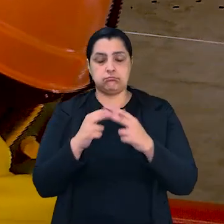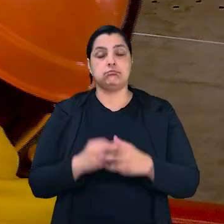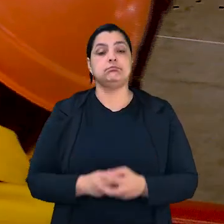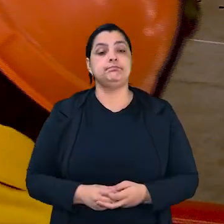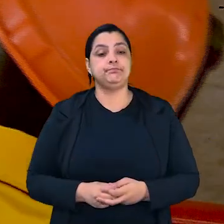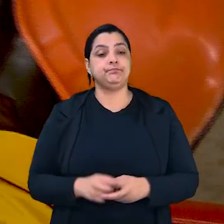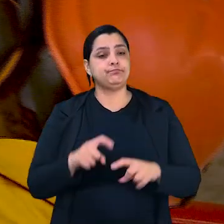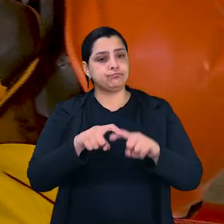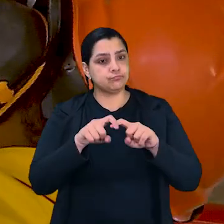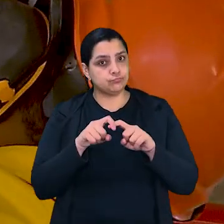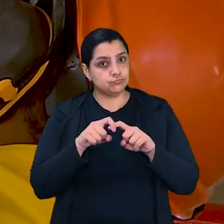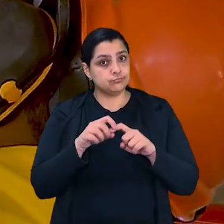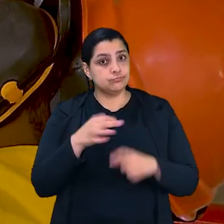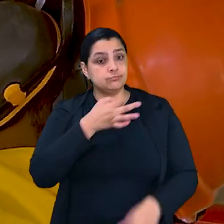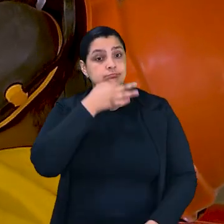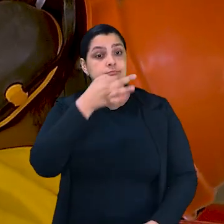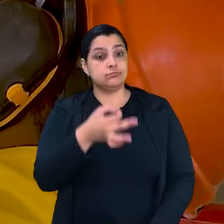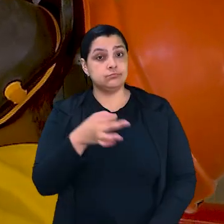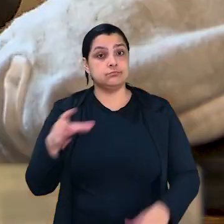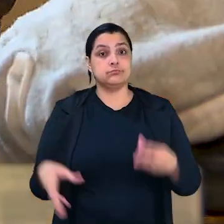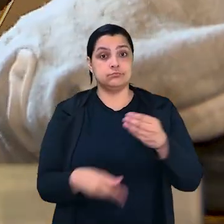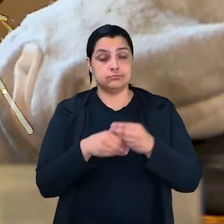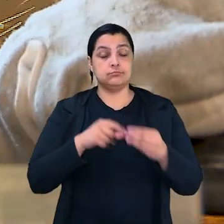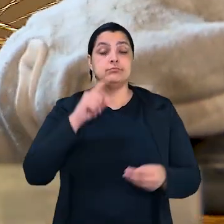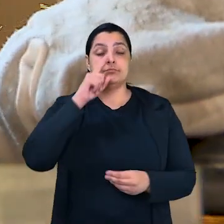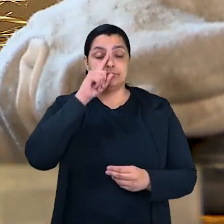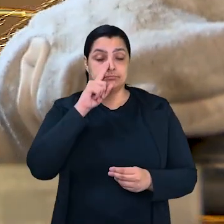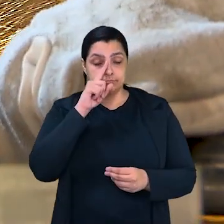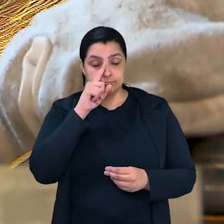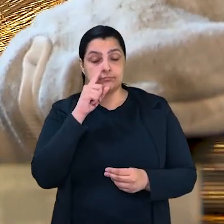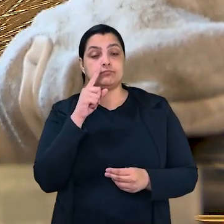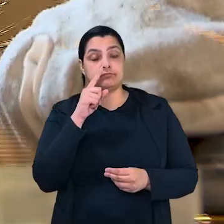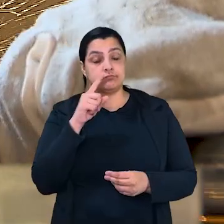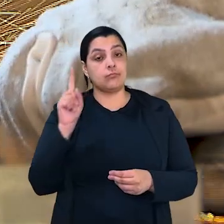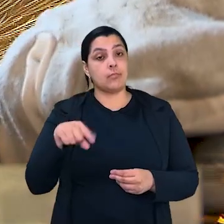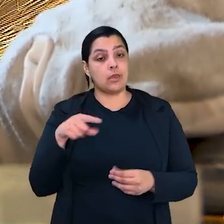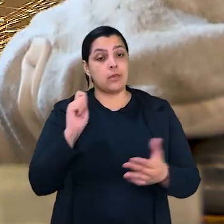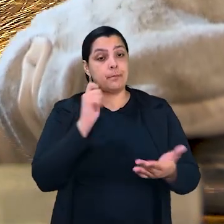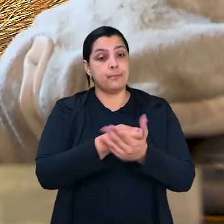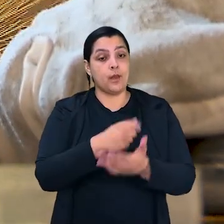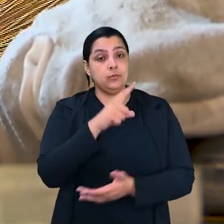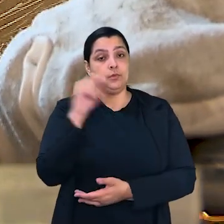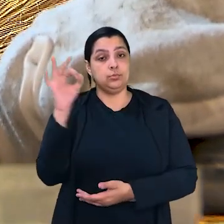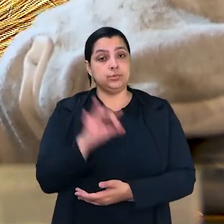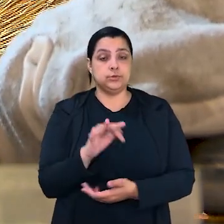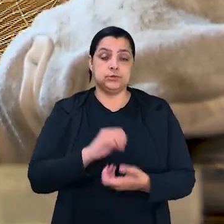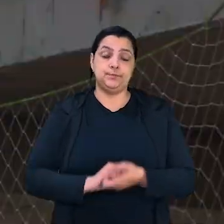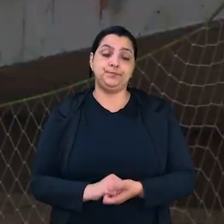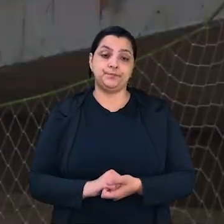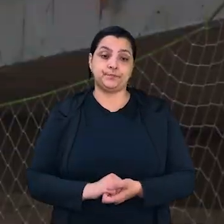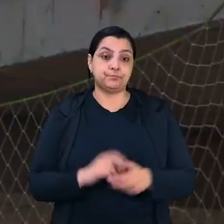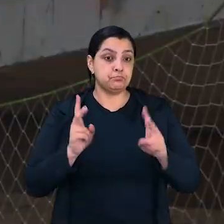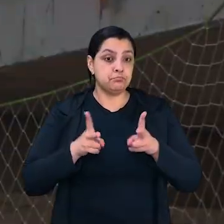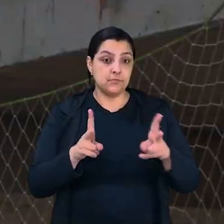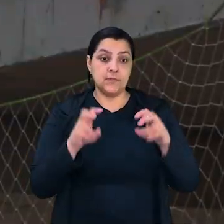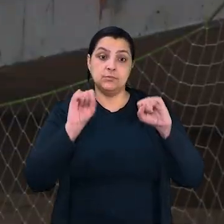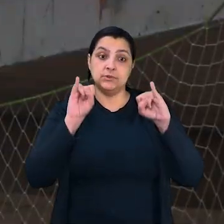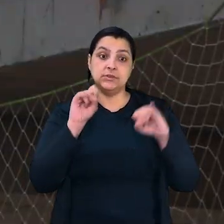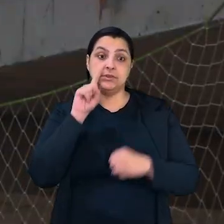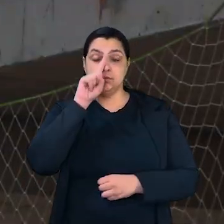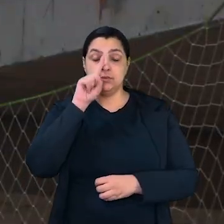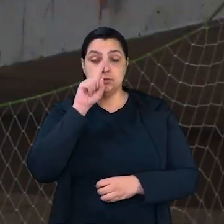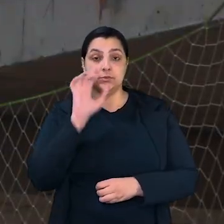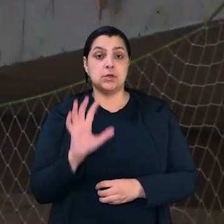reparos e manutenção. Por isso, argumentou que o adicional de periculosidade deveria ser pago de forma integral, mesmo